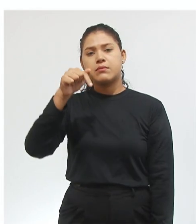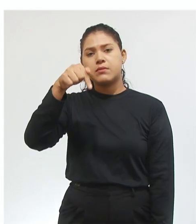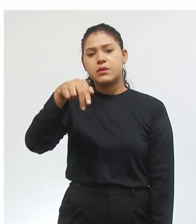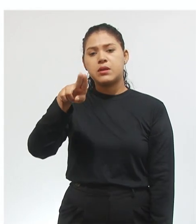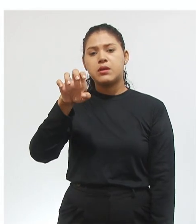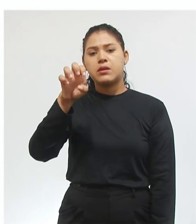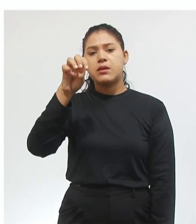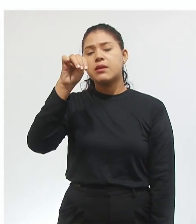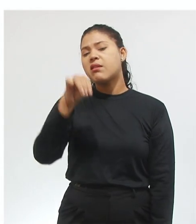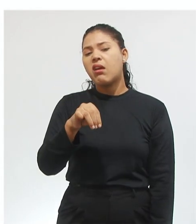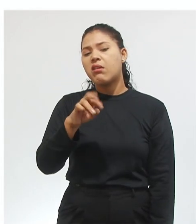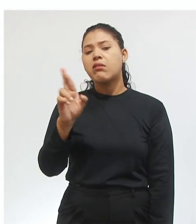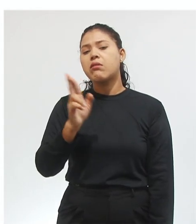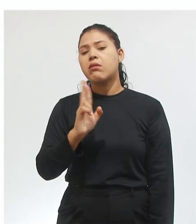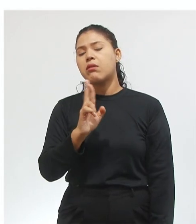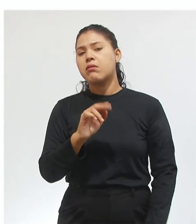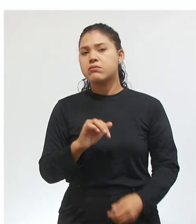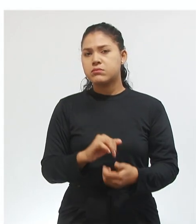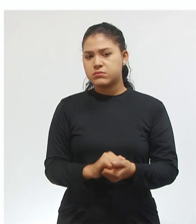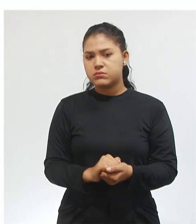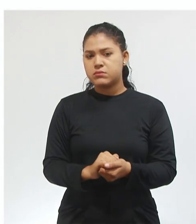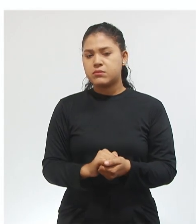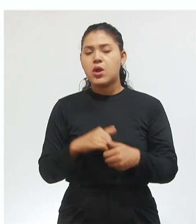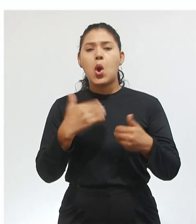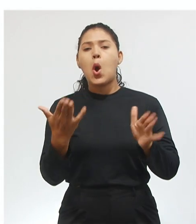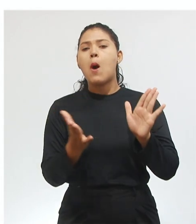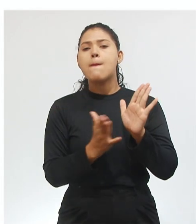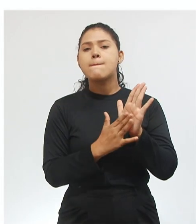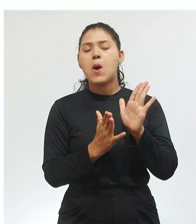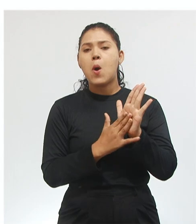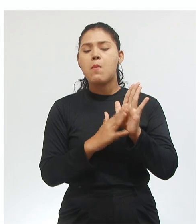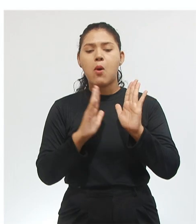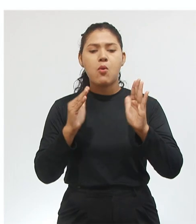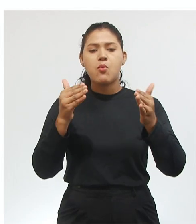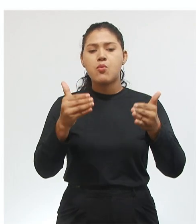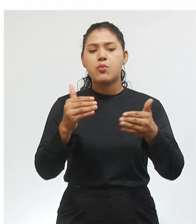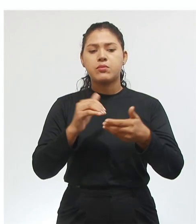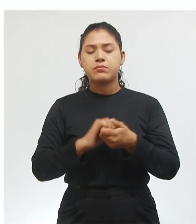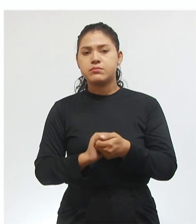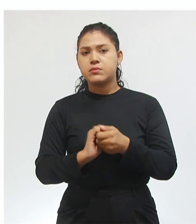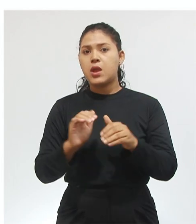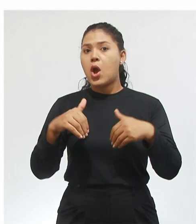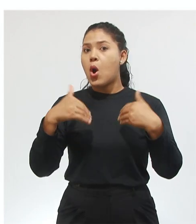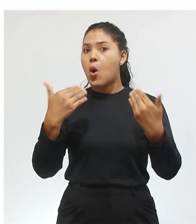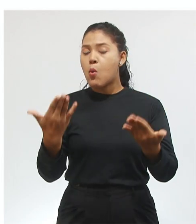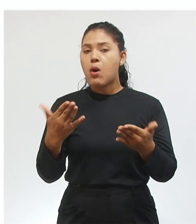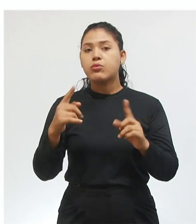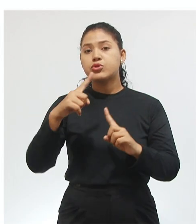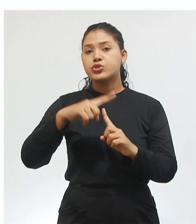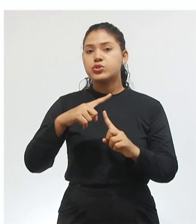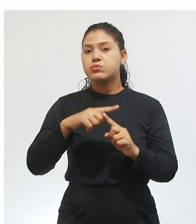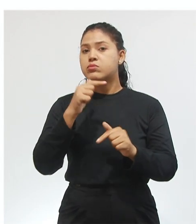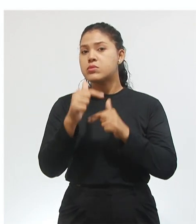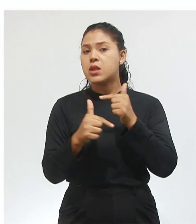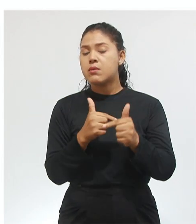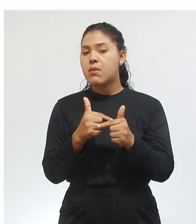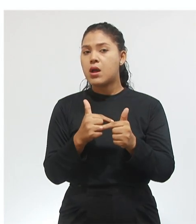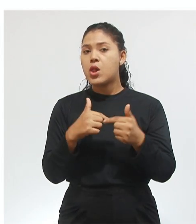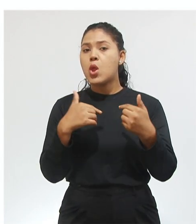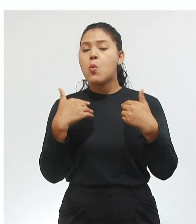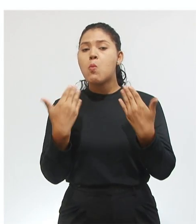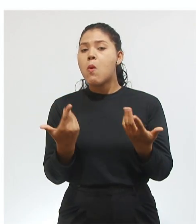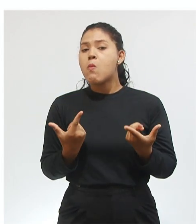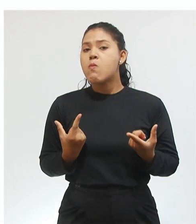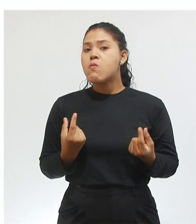consumidores aí nós temos né Qual o seu pacote de produtos e serviços e o valor que ele possui para os clientes então